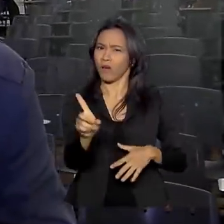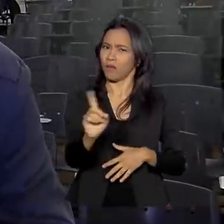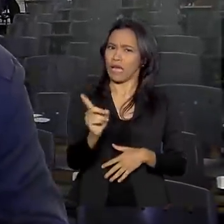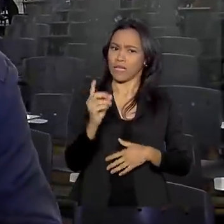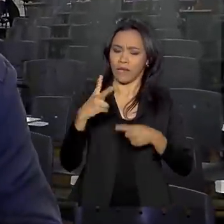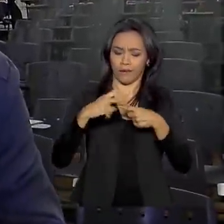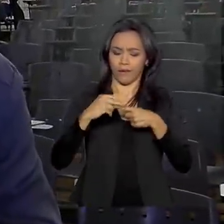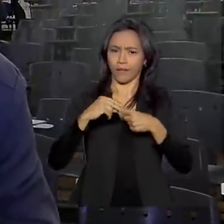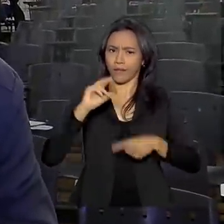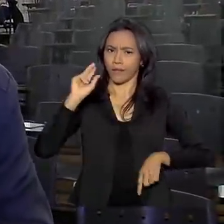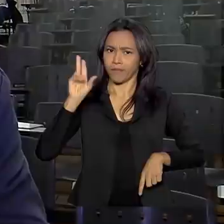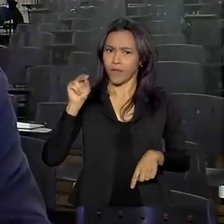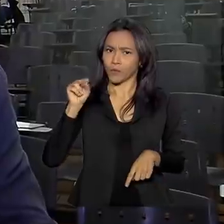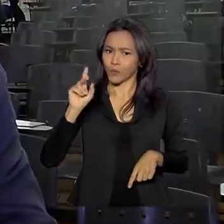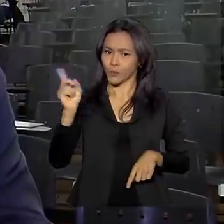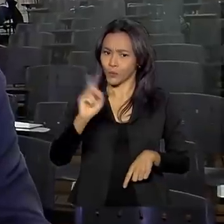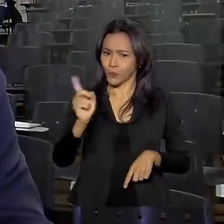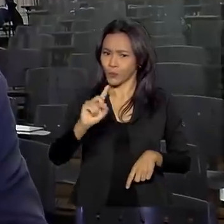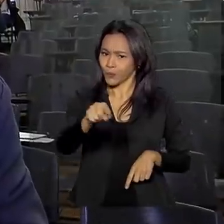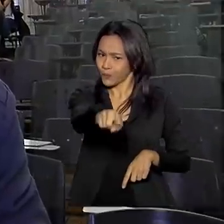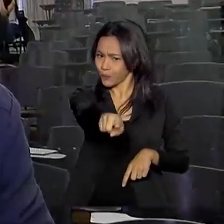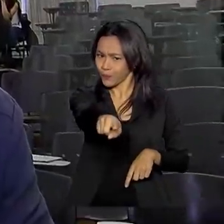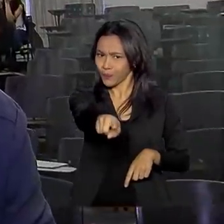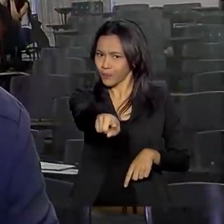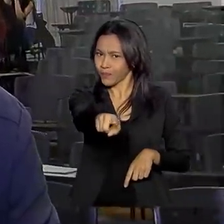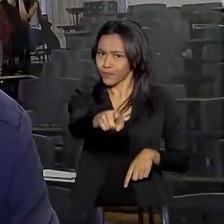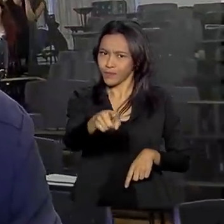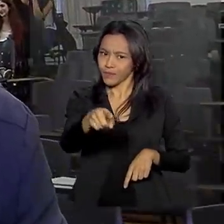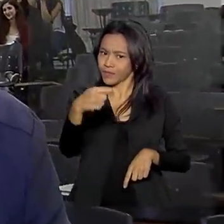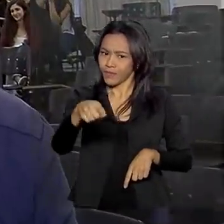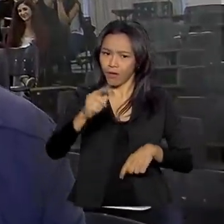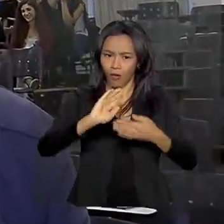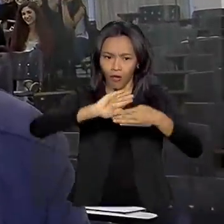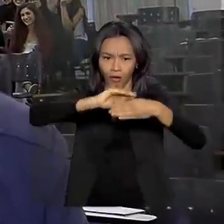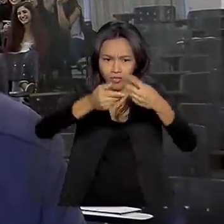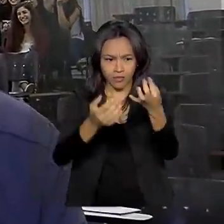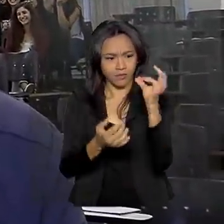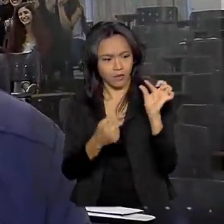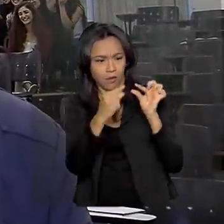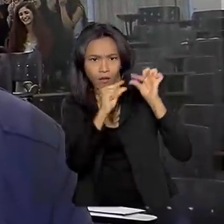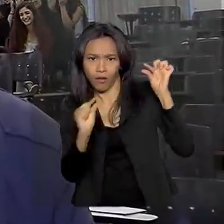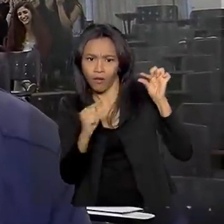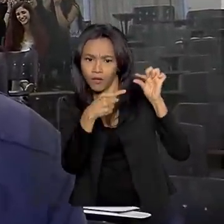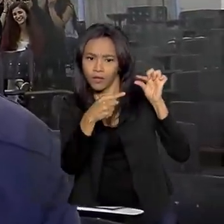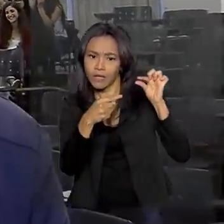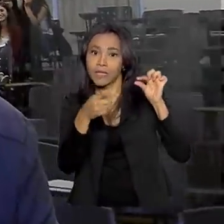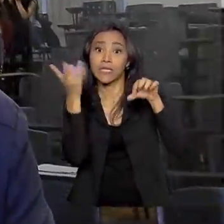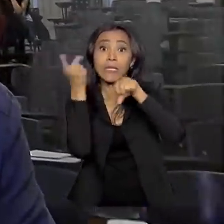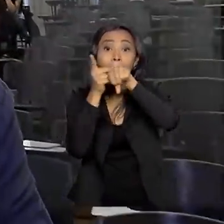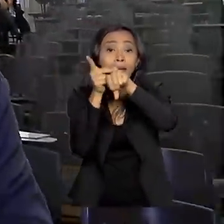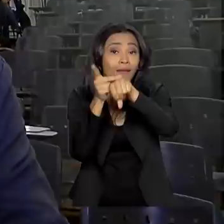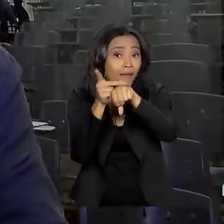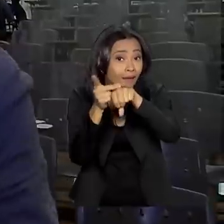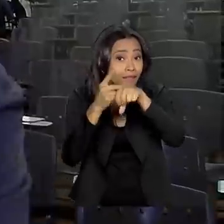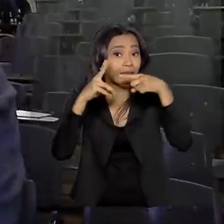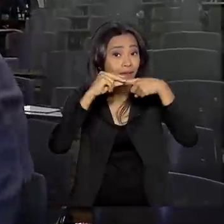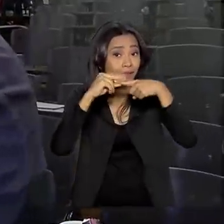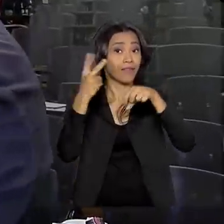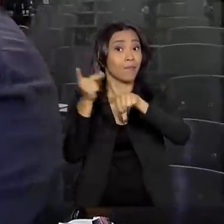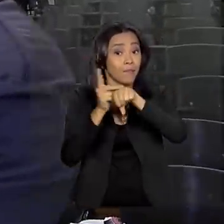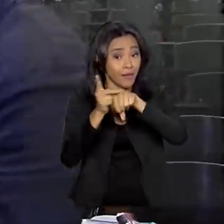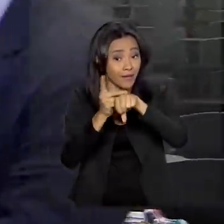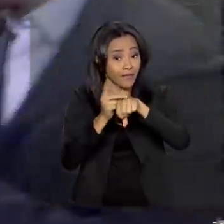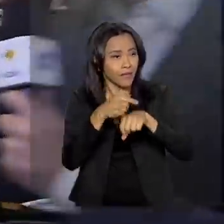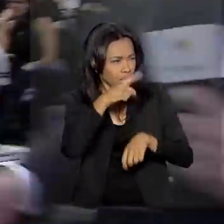caneta azul nem assim é sem ser transparente que nem eu estou segurando a caneta preta caneta